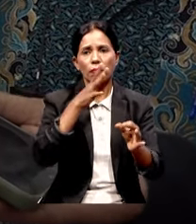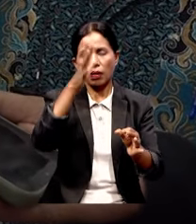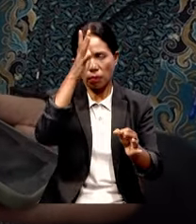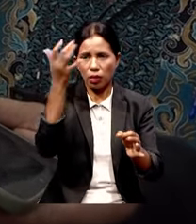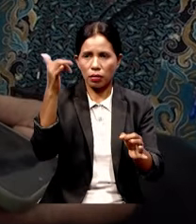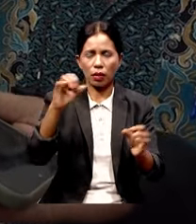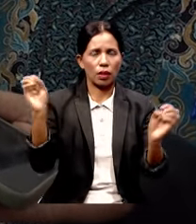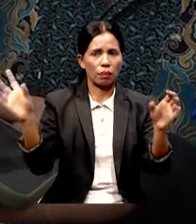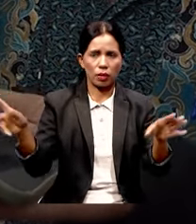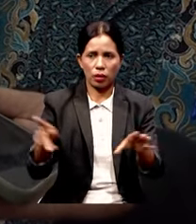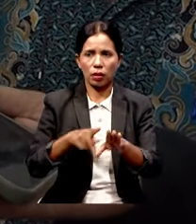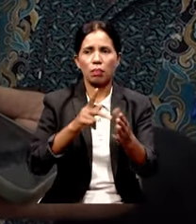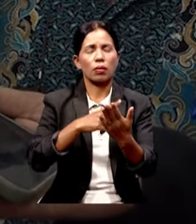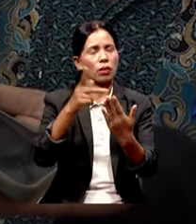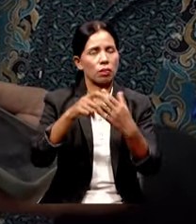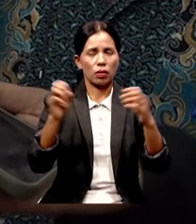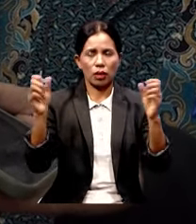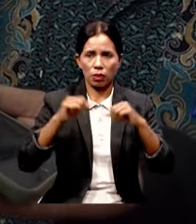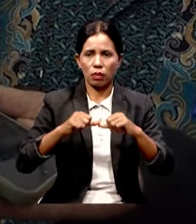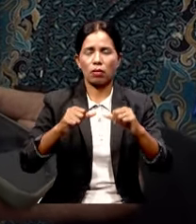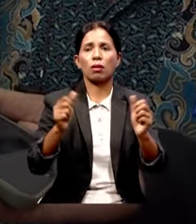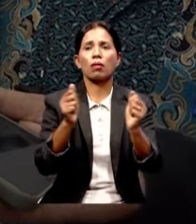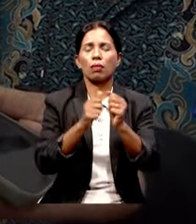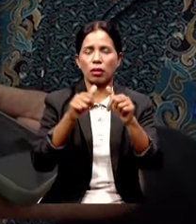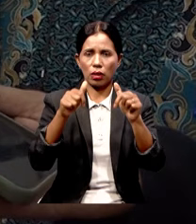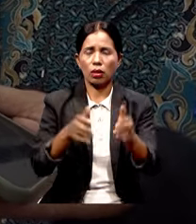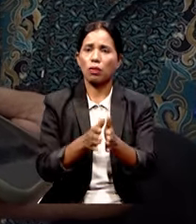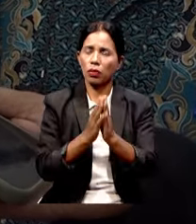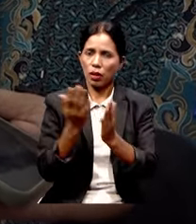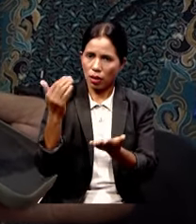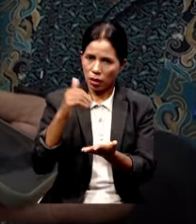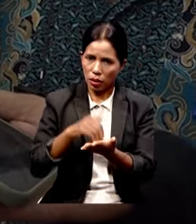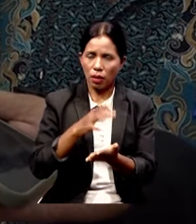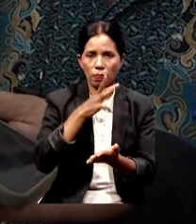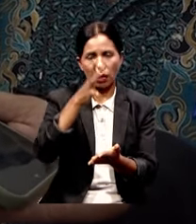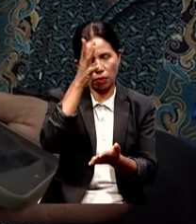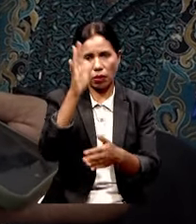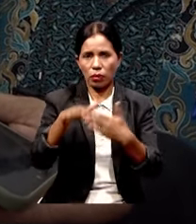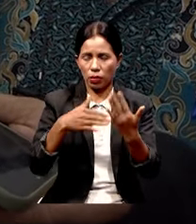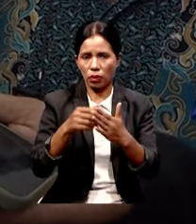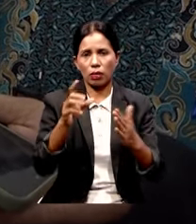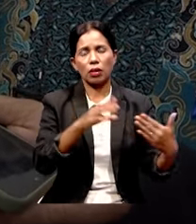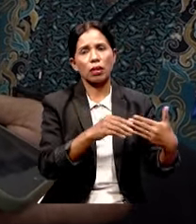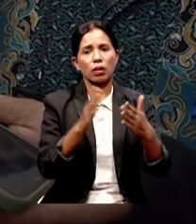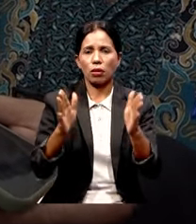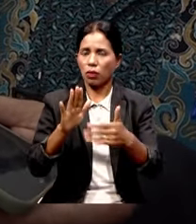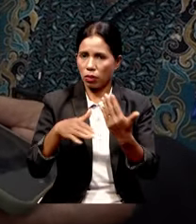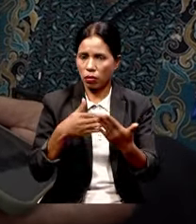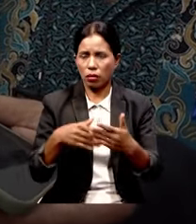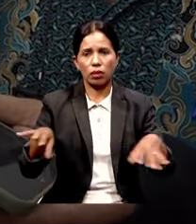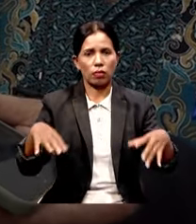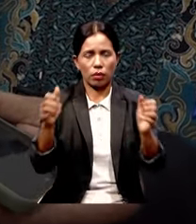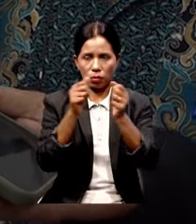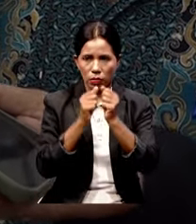la participa programa ne se halau hoy dane husu teptebes dali datan atu ina amansira holir comunitário sir hotu atu bele serviço